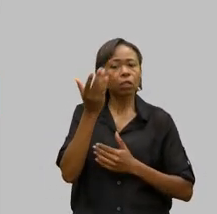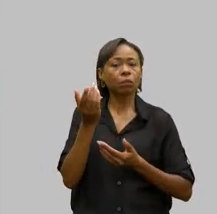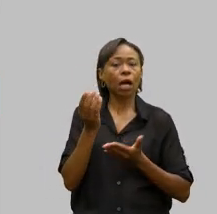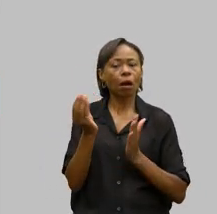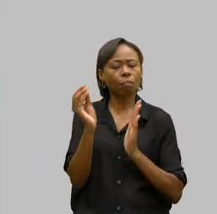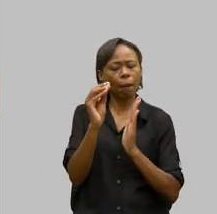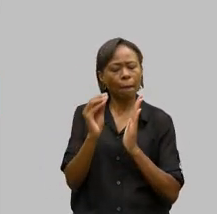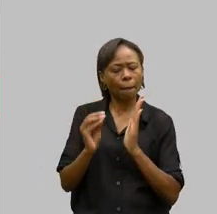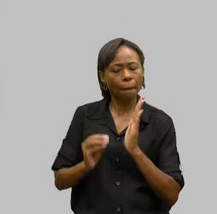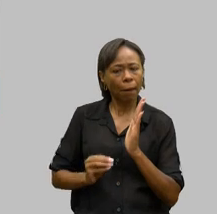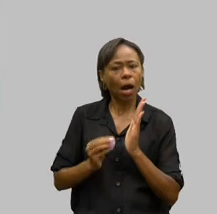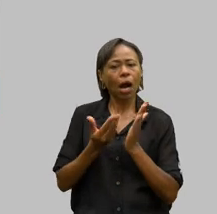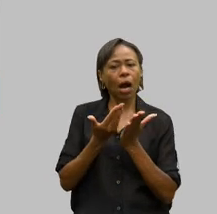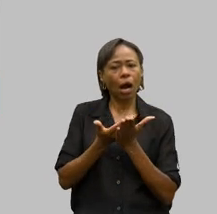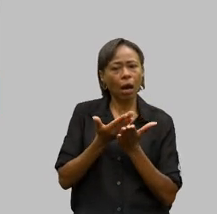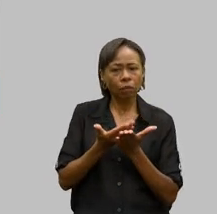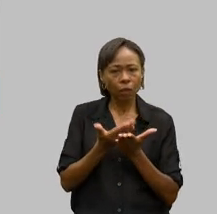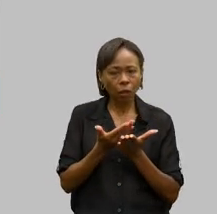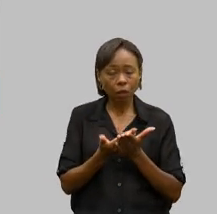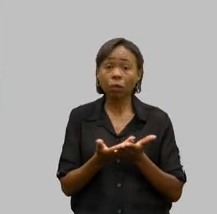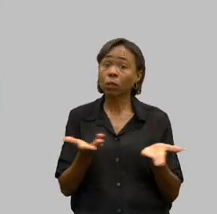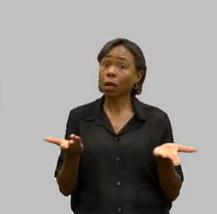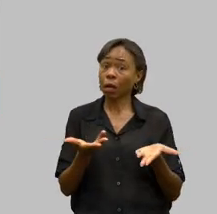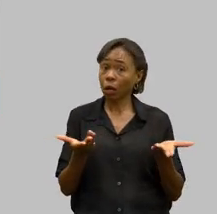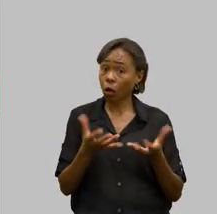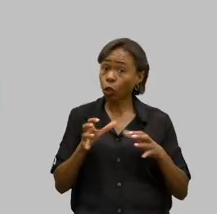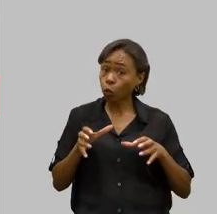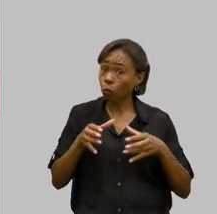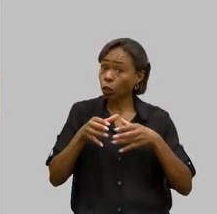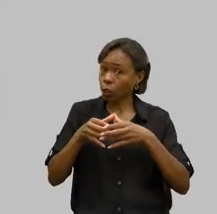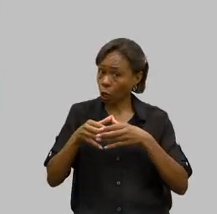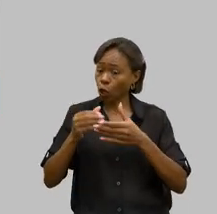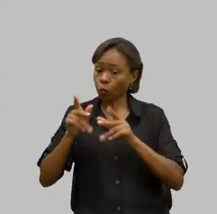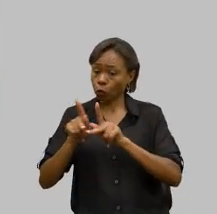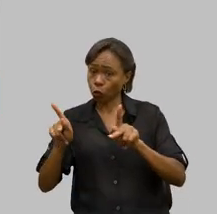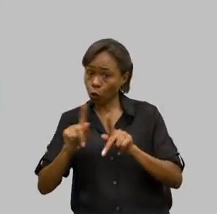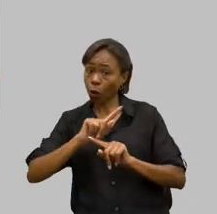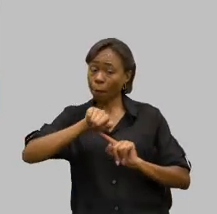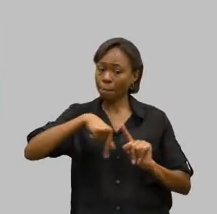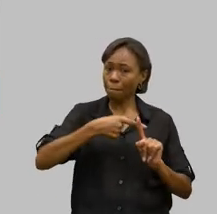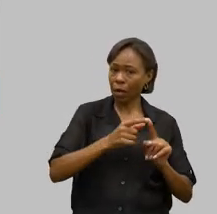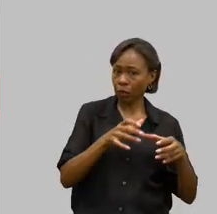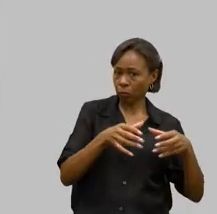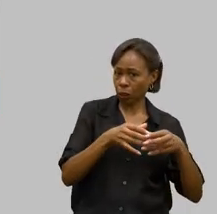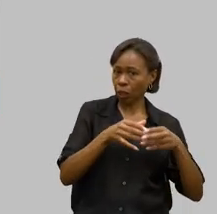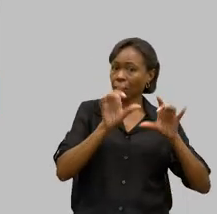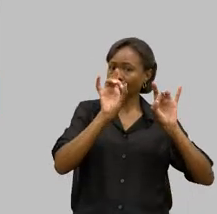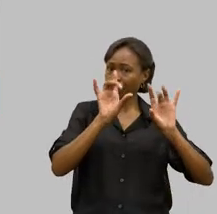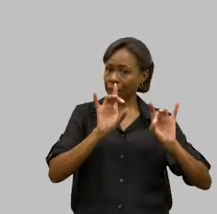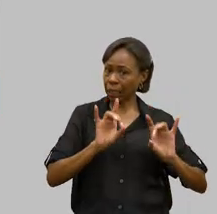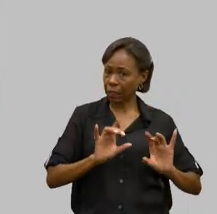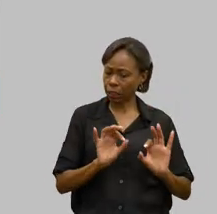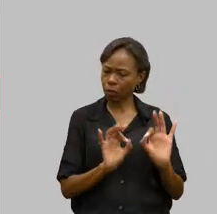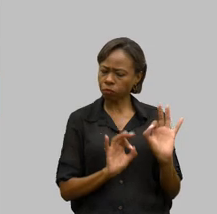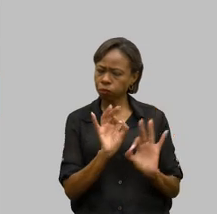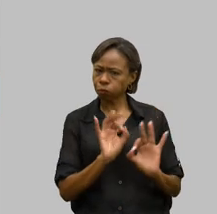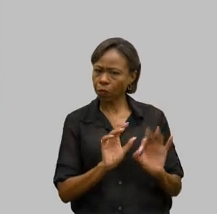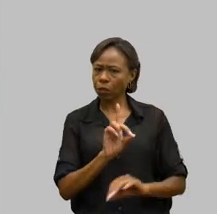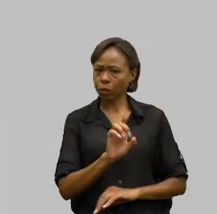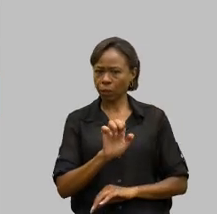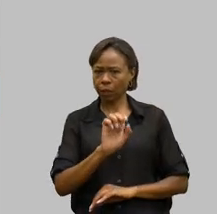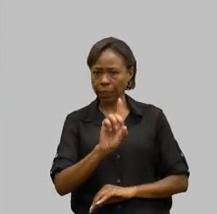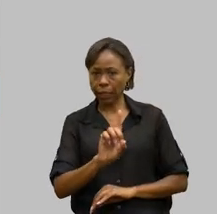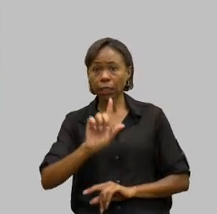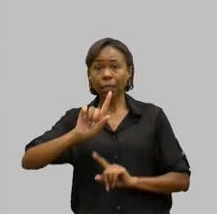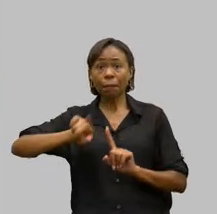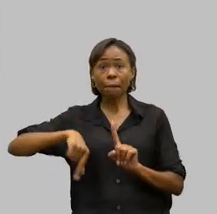Então, nós temos uma comissão de professores e agora uma comissão de especialistas desenhando o DED+, desde o início. Disponibilizamos também painéis